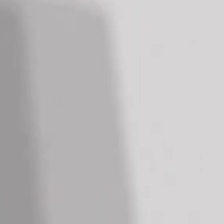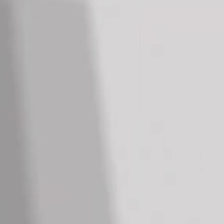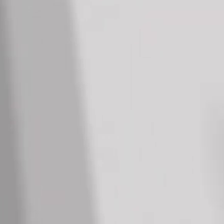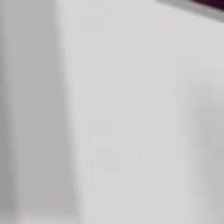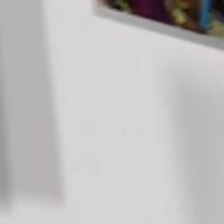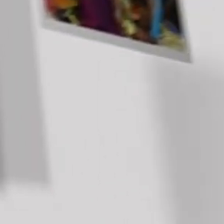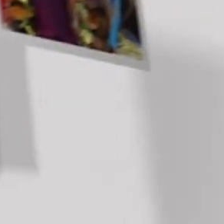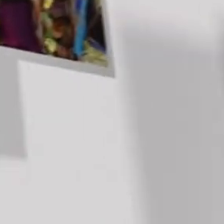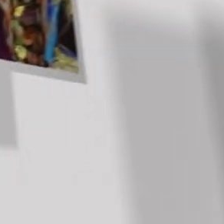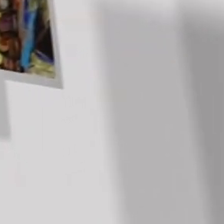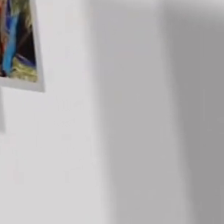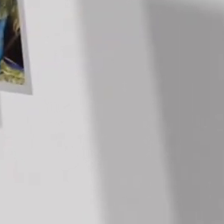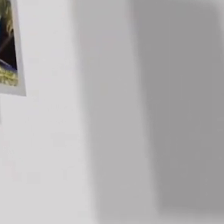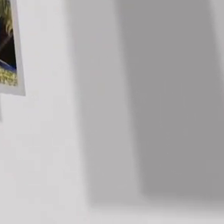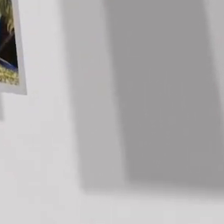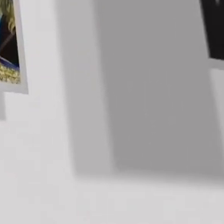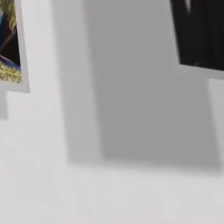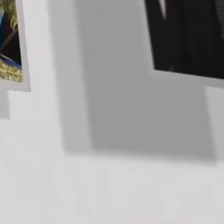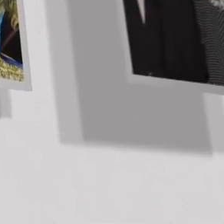Música